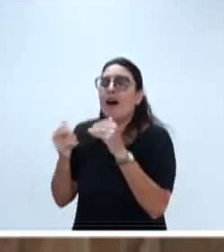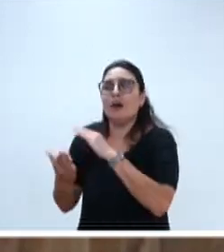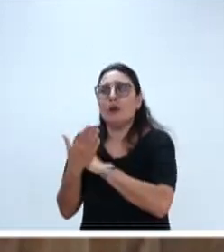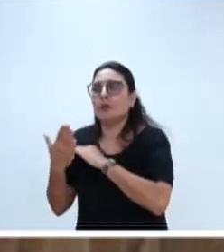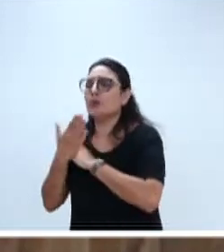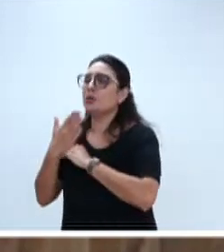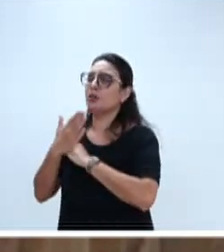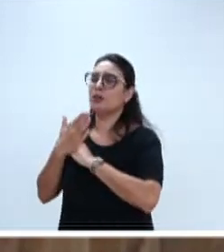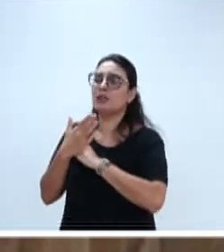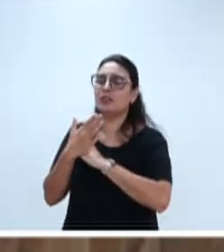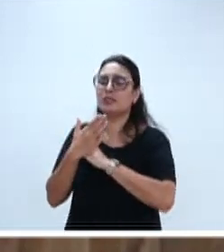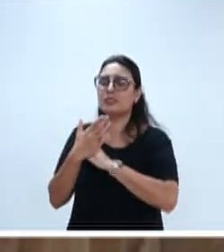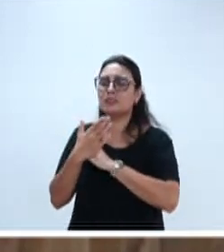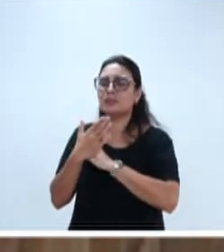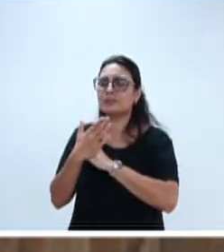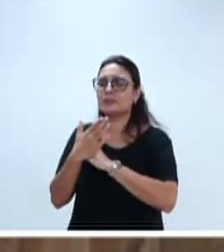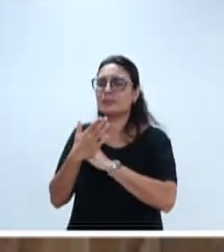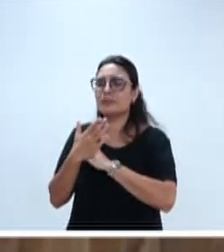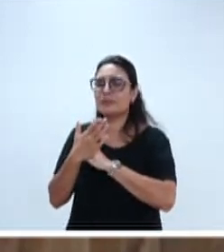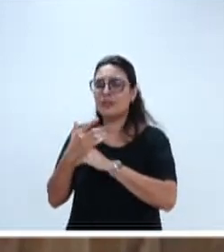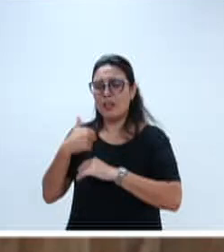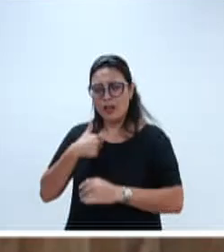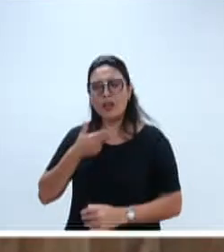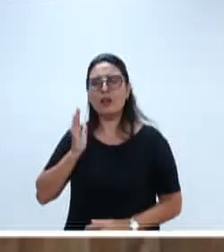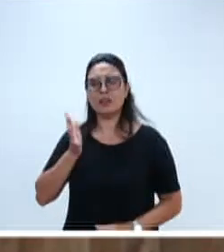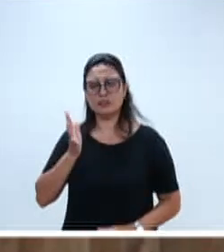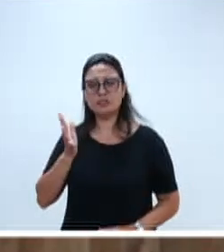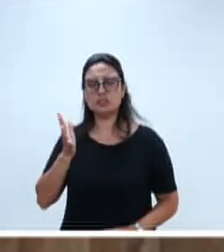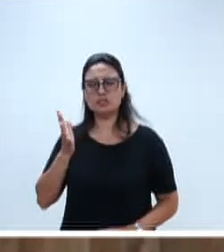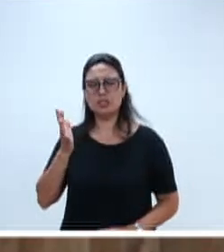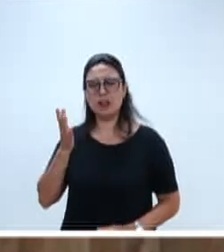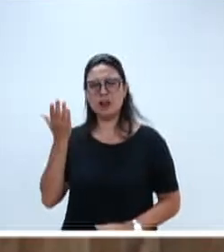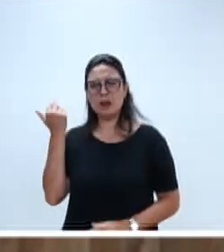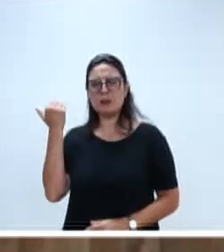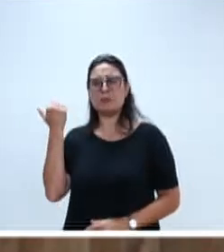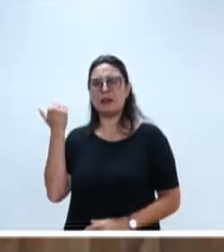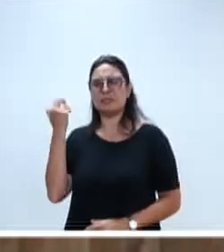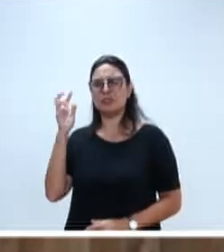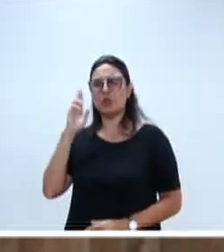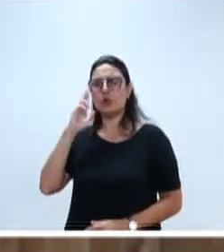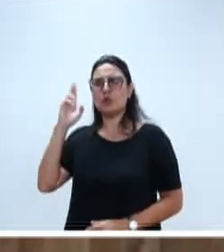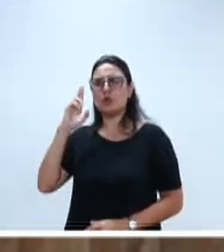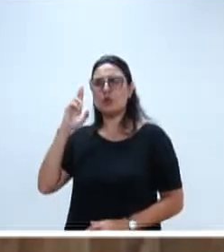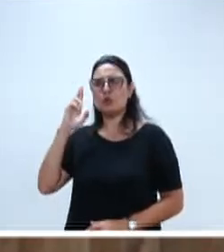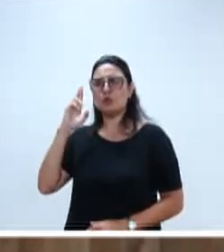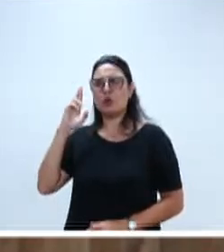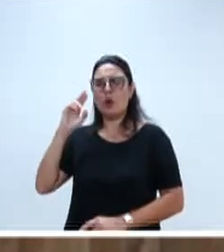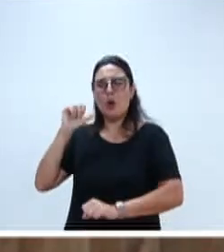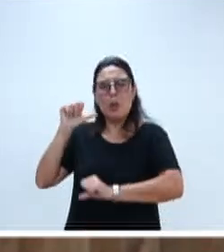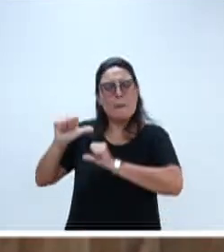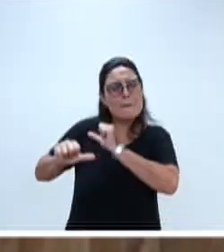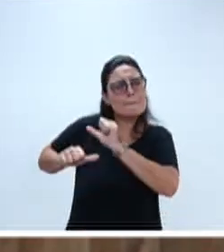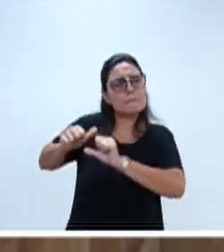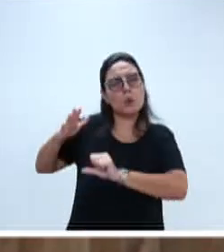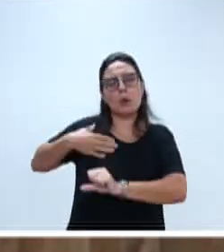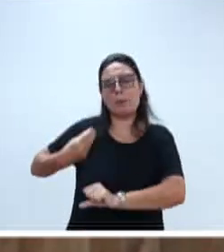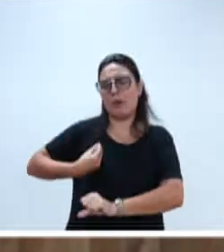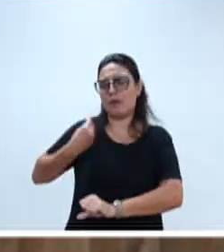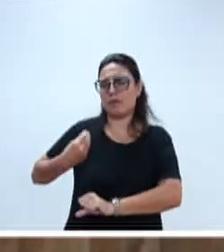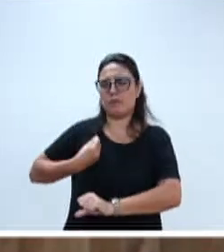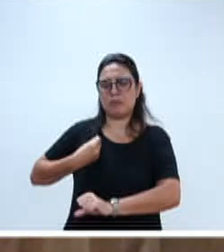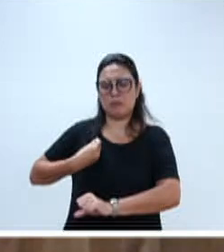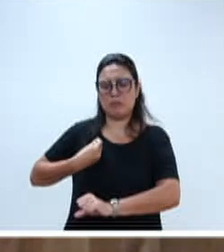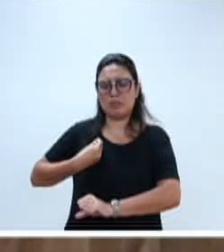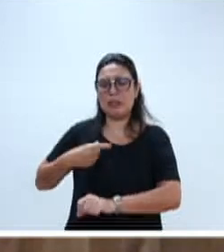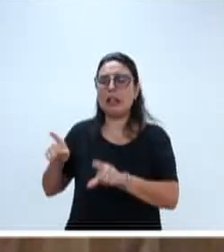história. Um dia o Senhor mudou a história do apóstolo Paulo. Um dia o Senhor mudou a história de tantas pessoas. Senhor,